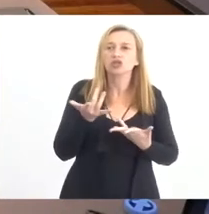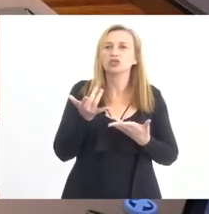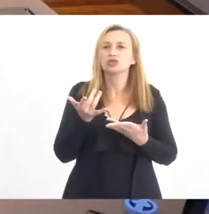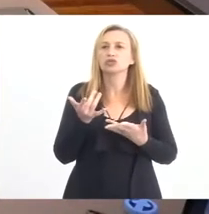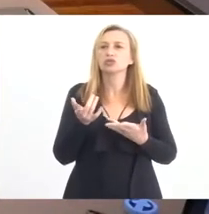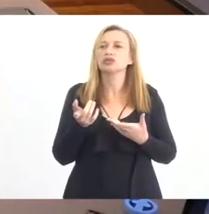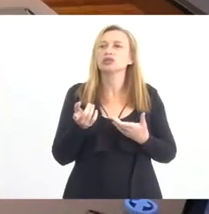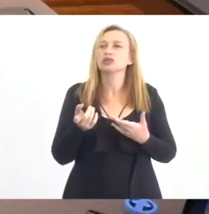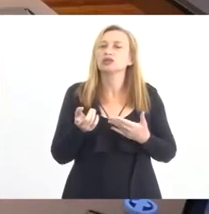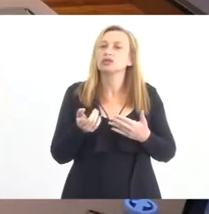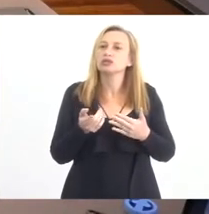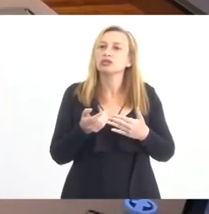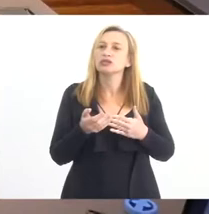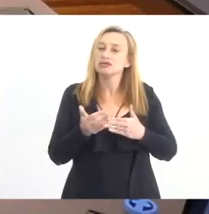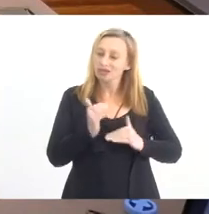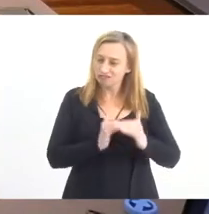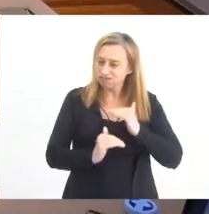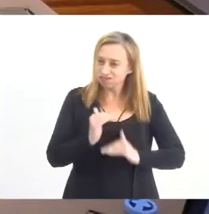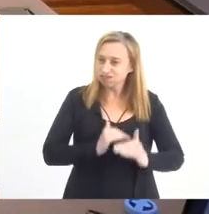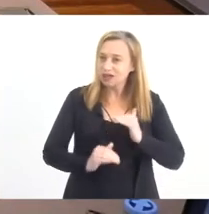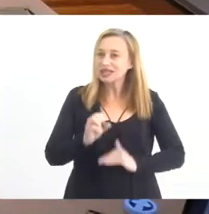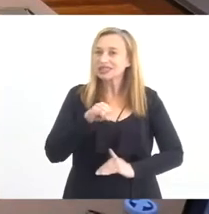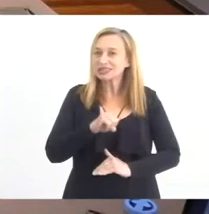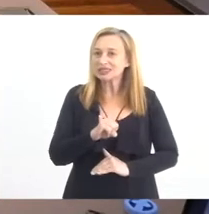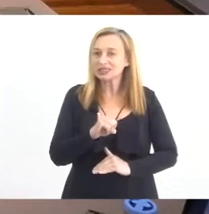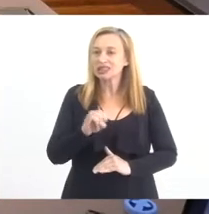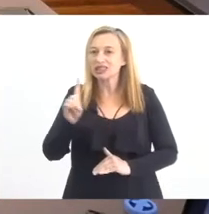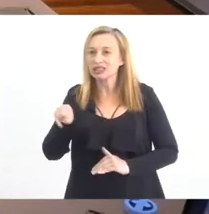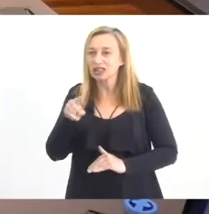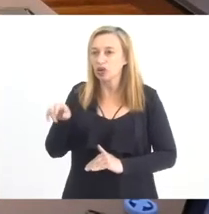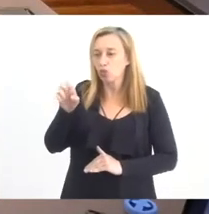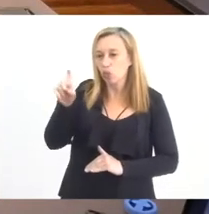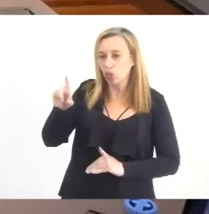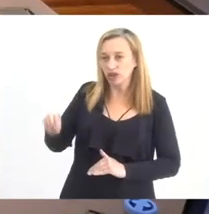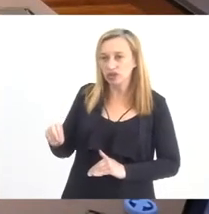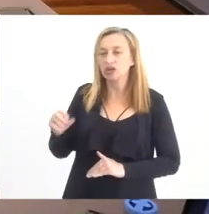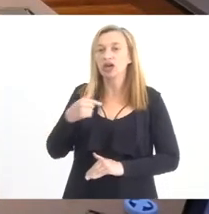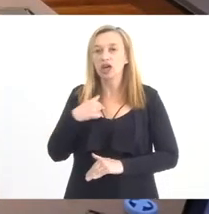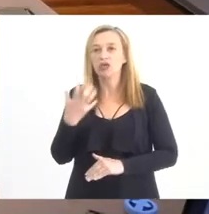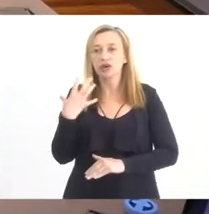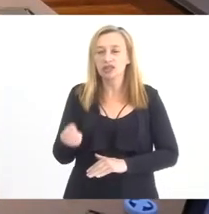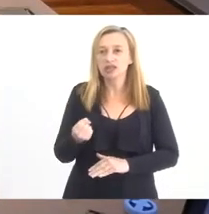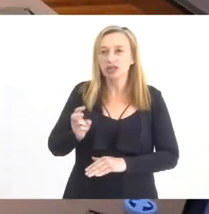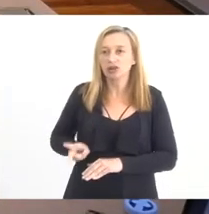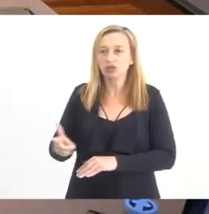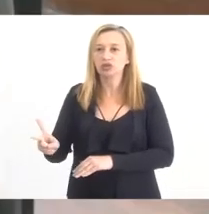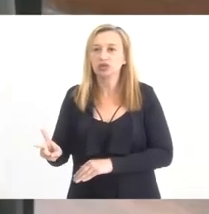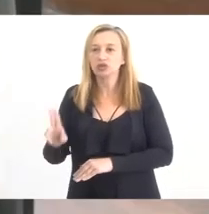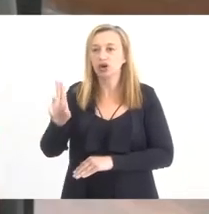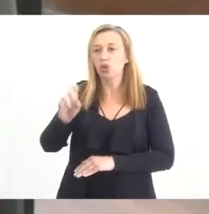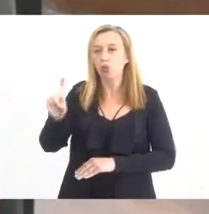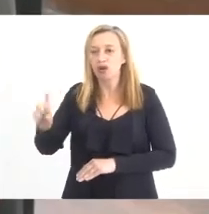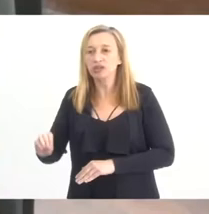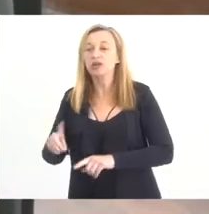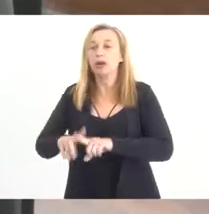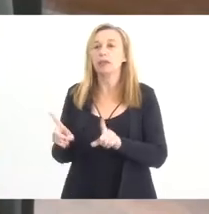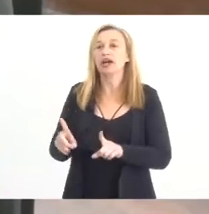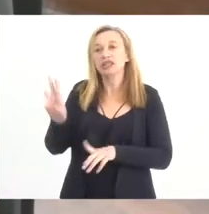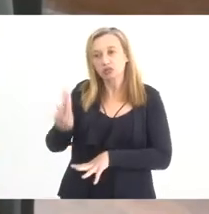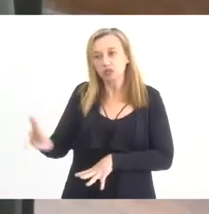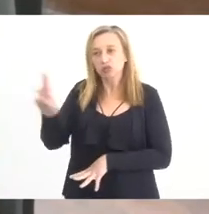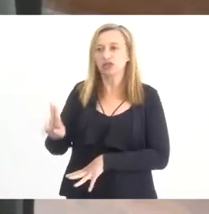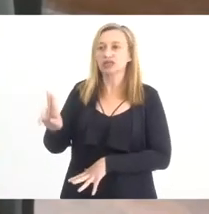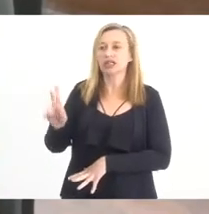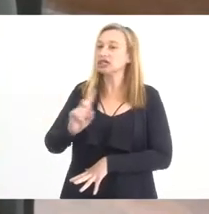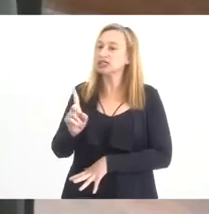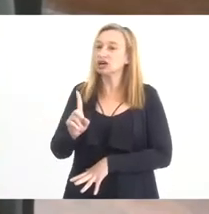ser um retrocesso se você extinguir a UESO. Então, eu sou a favor da permanência da UESO, mas sendo uma universidade